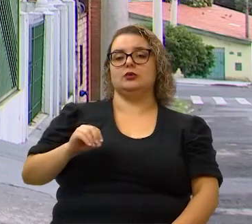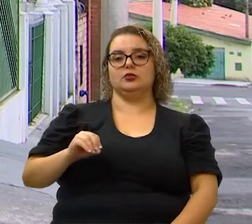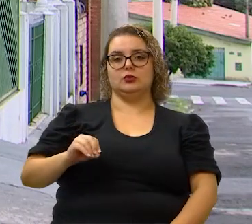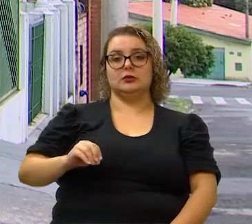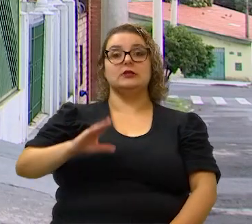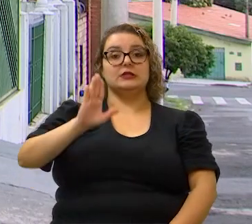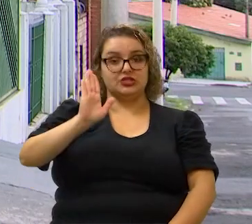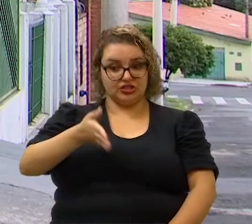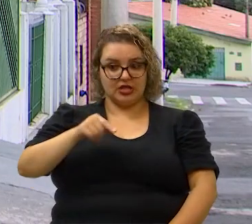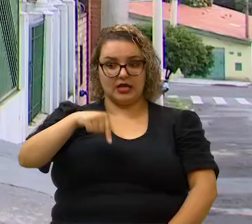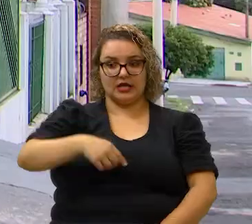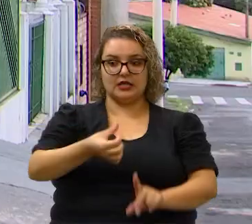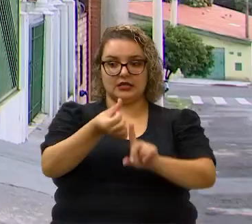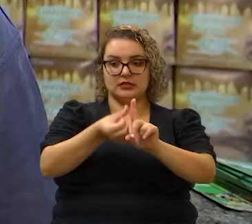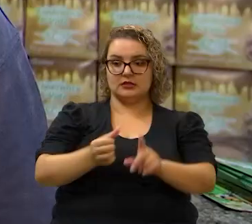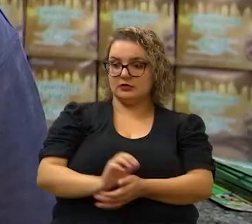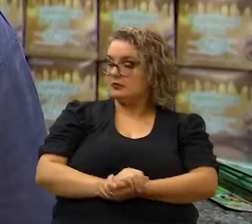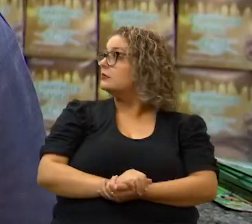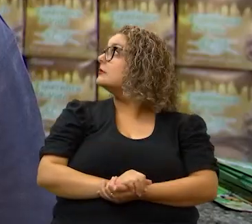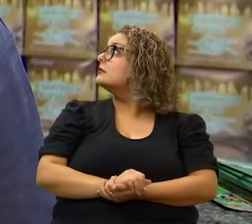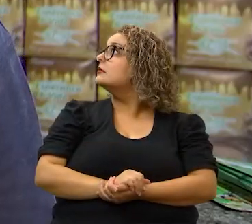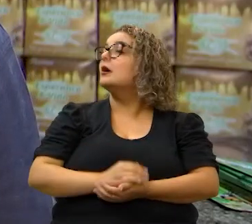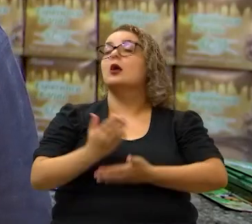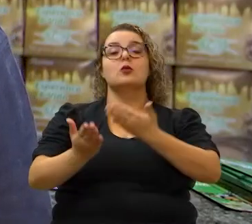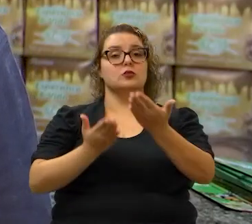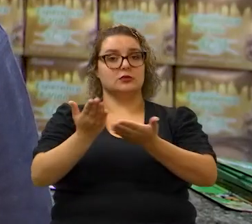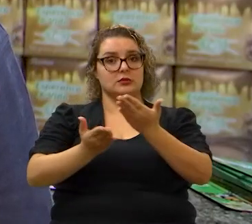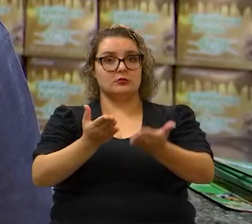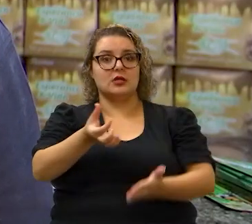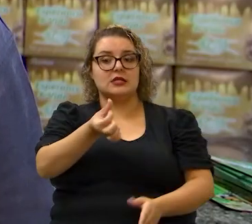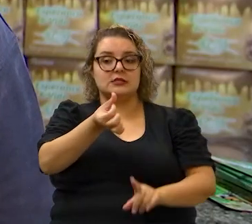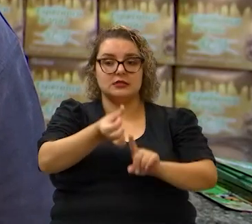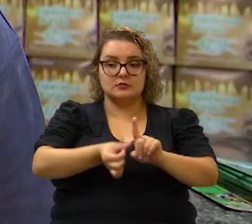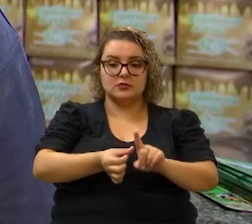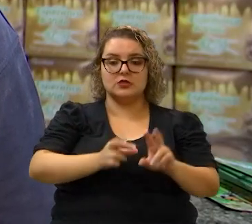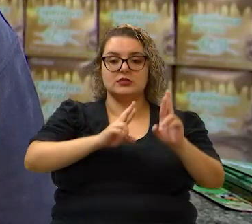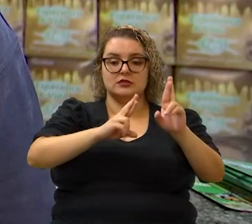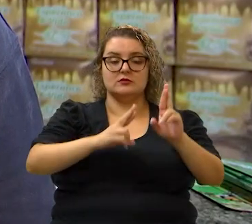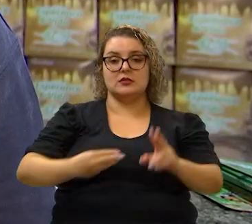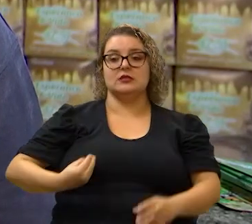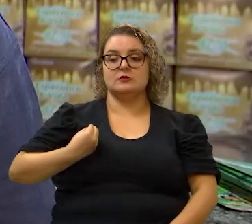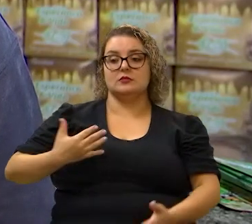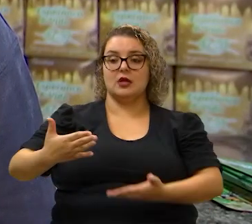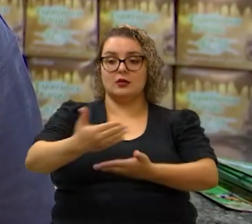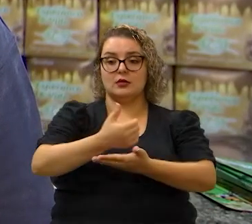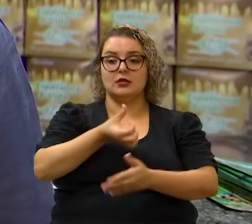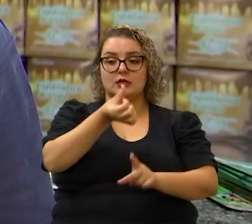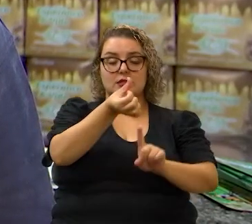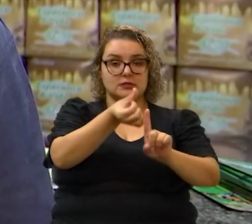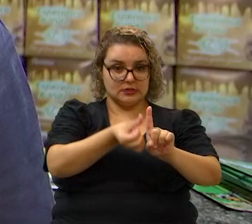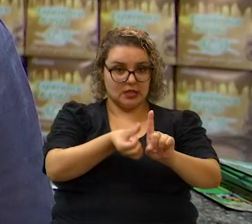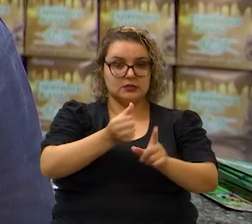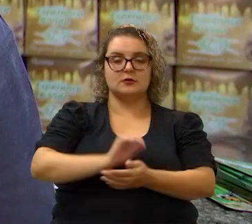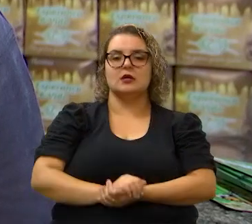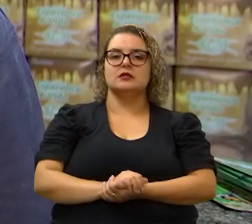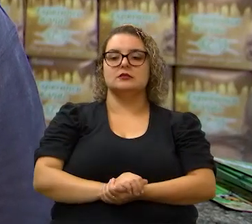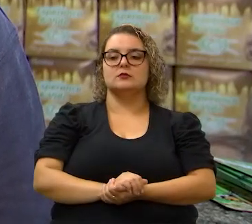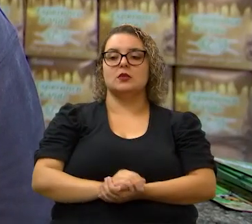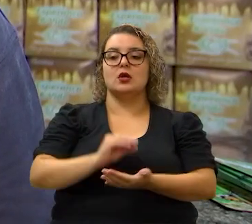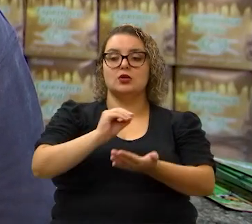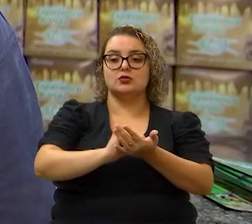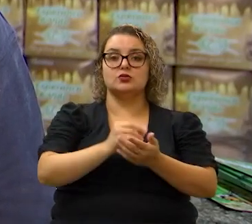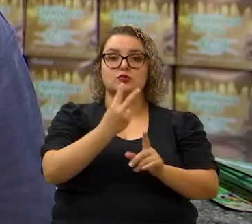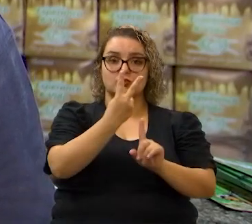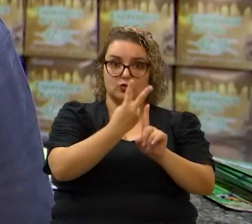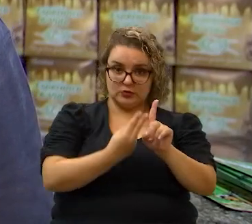que já está aqui há 6 meses eu estou em tratamento há se meses aqui na esperança e Vida eles me acolheram H se meses